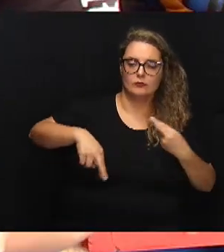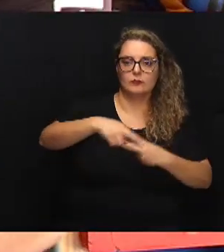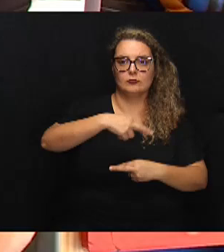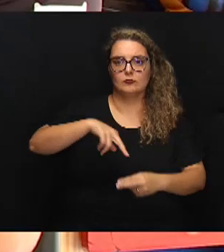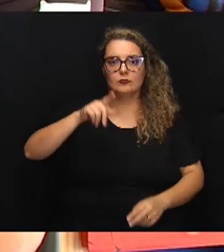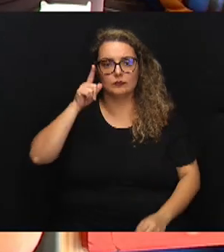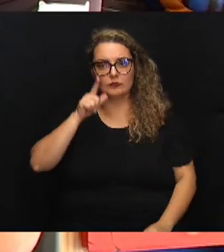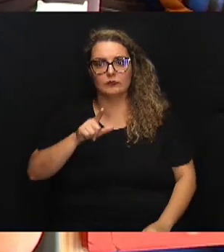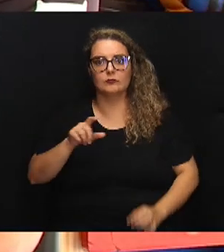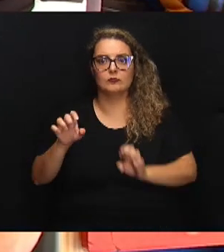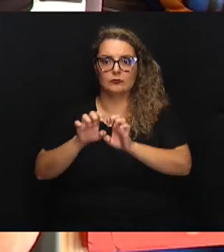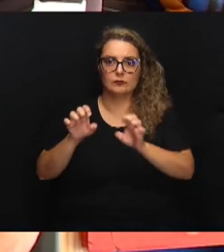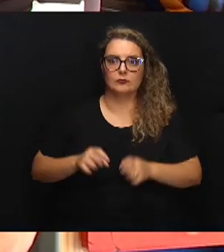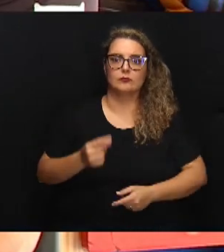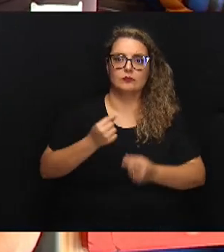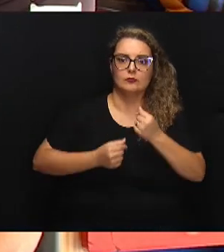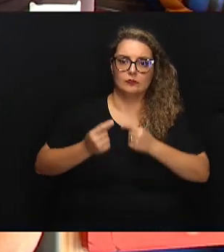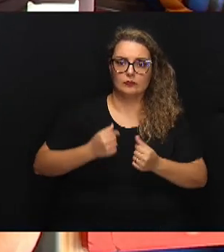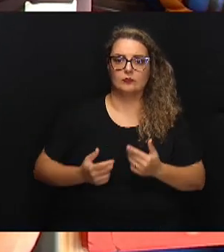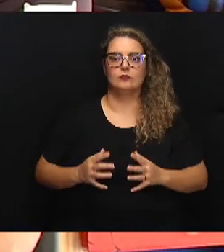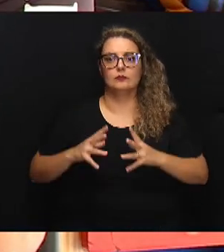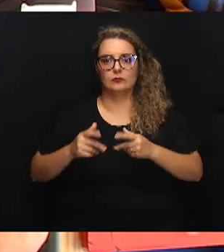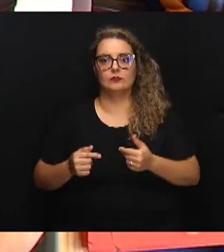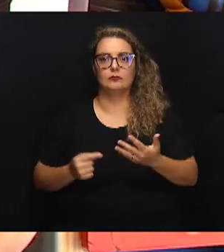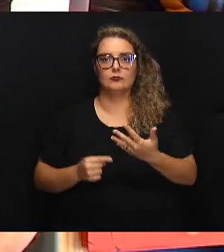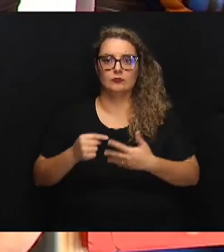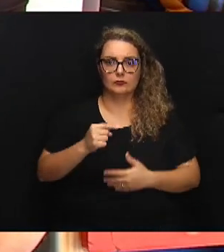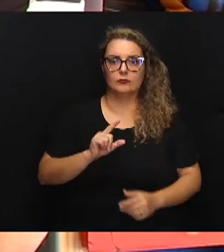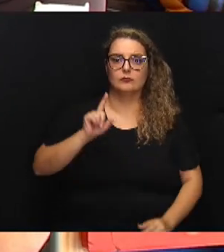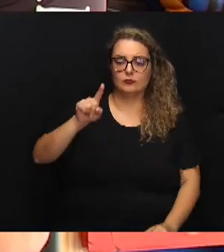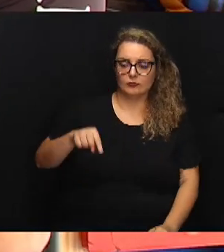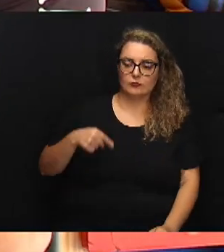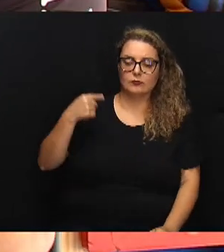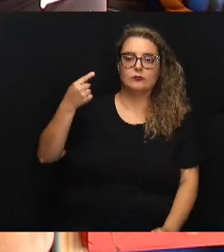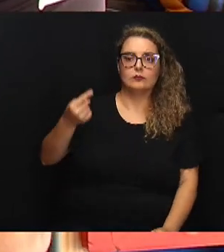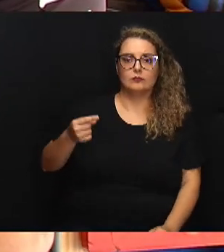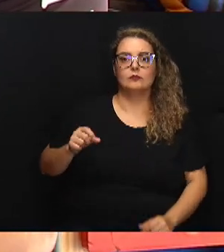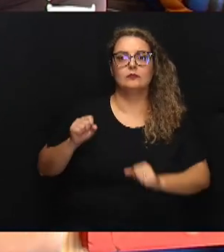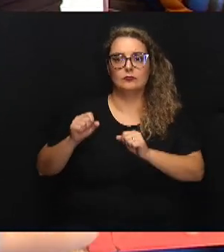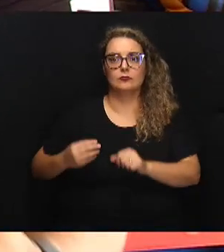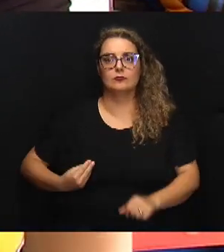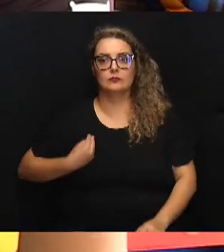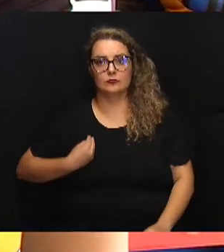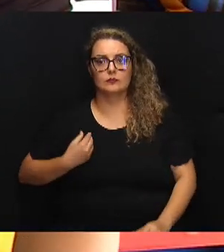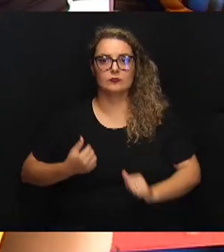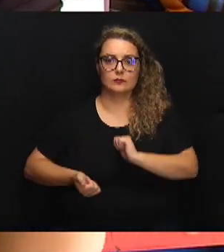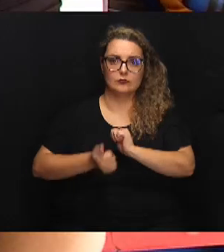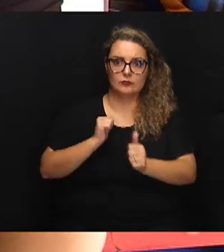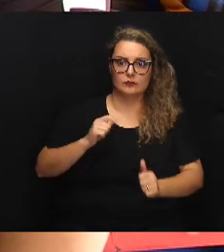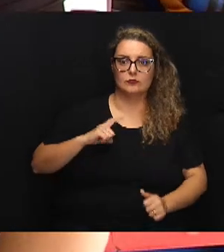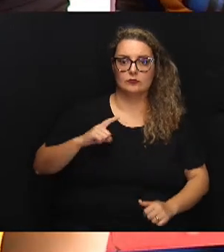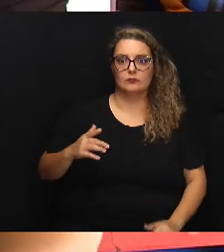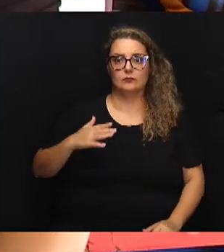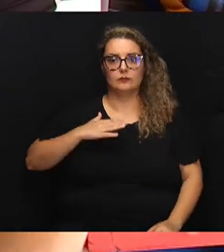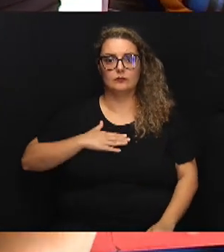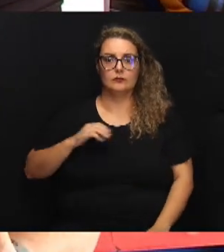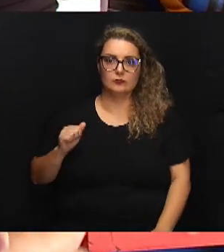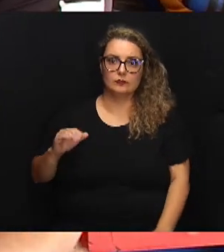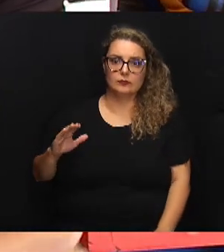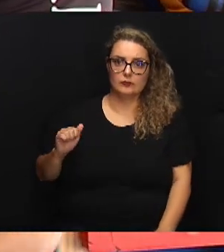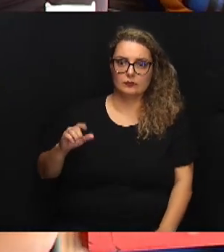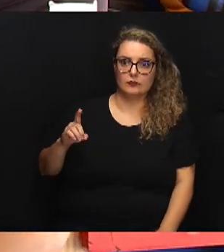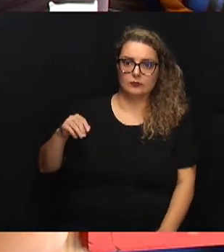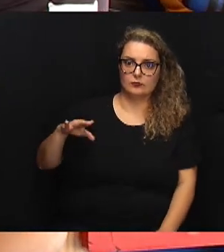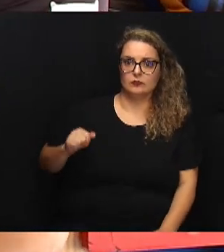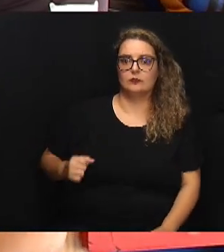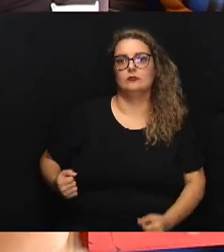conseguir me estruturar financeiramente em todos os quesitos para depois eu poder viver só do esporte, ter a minha academia, e também contando com o